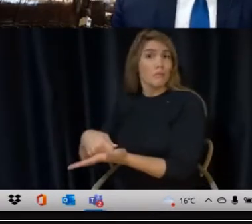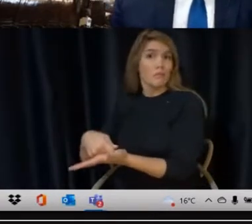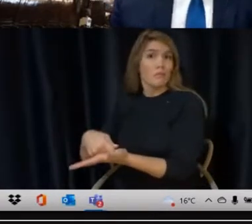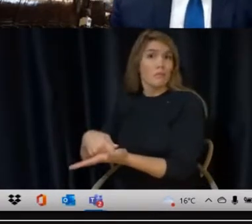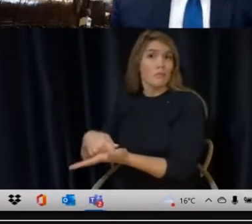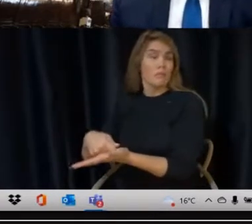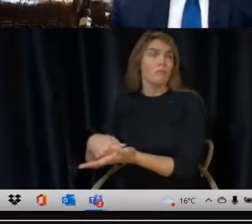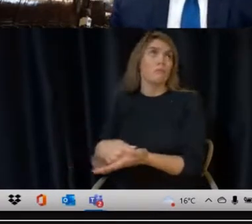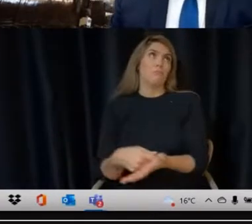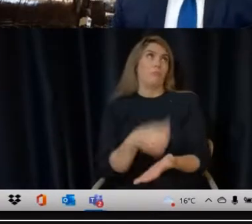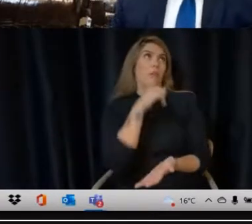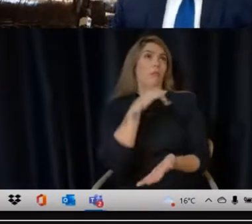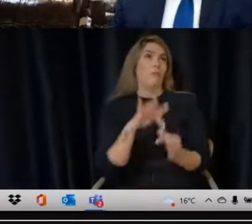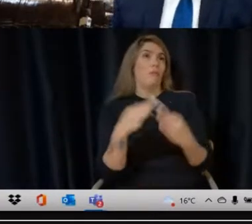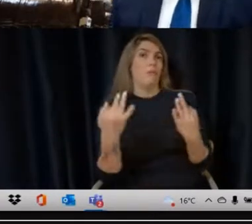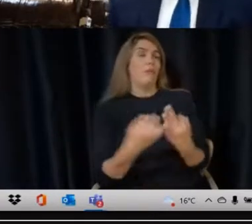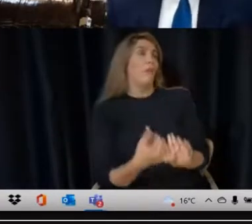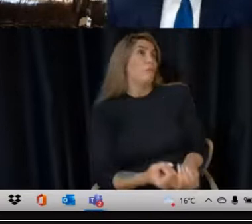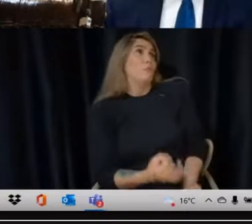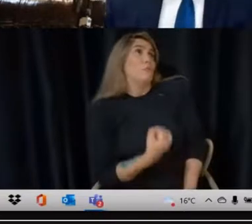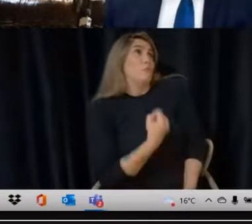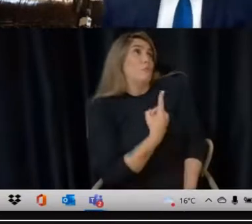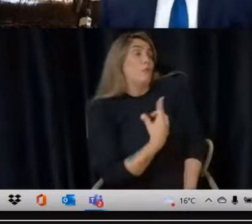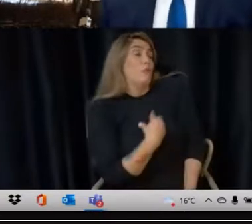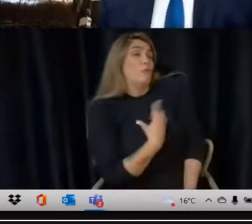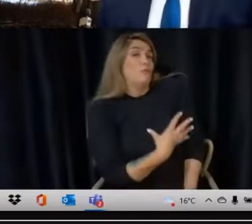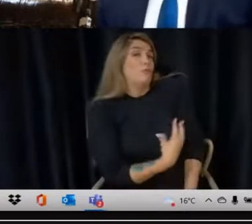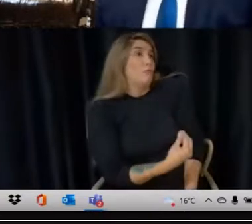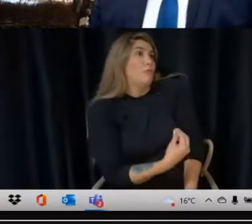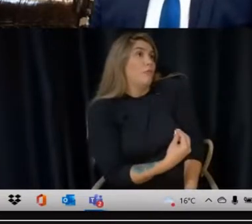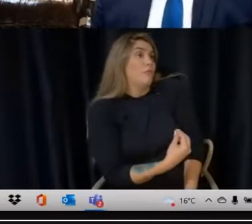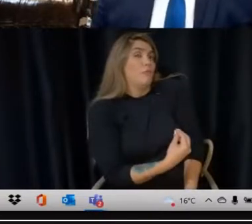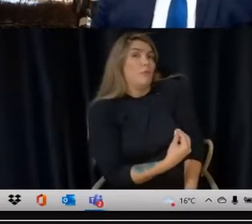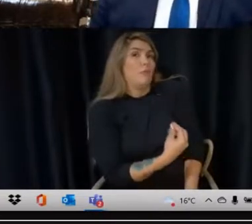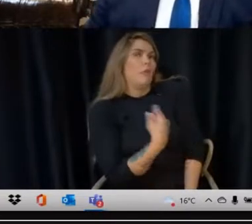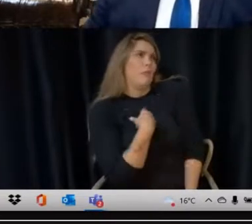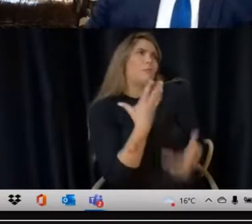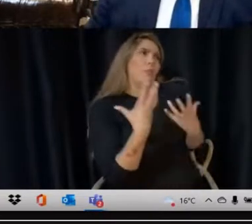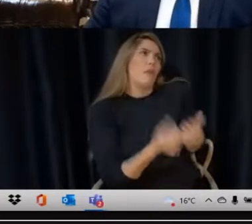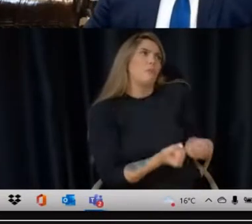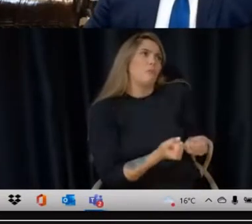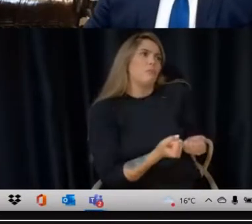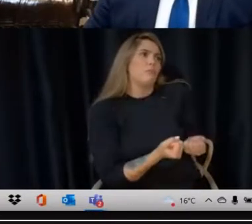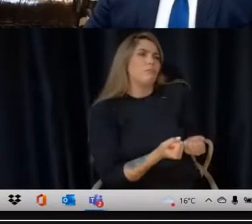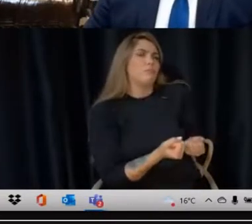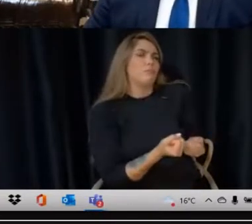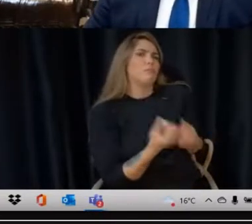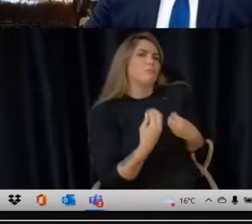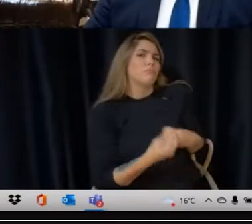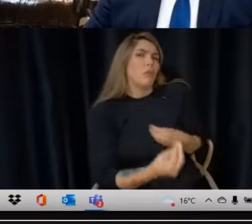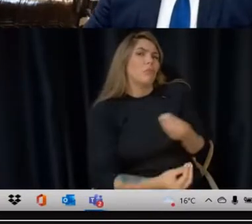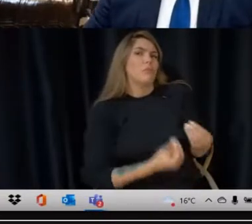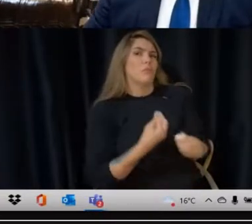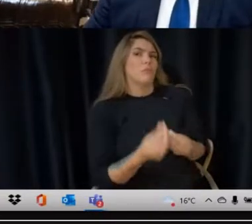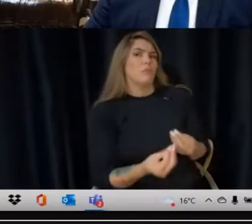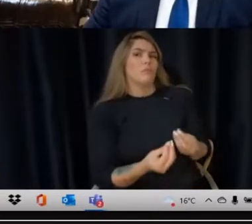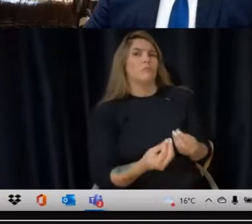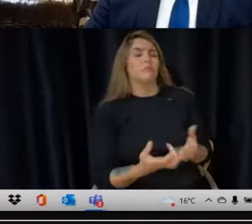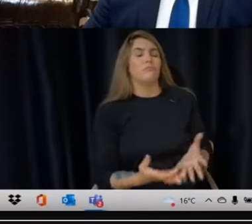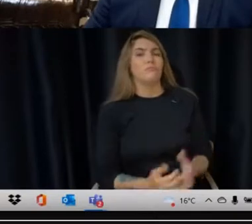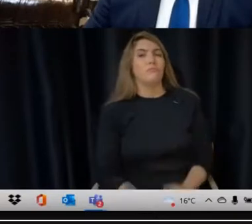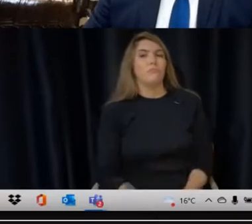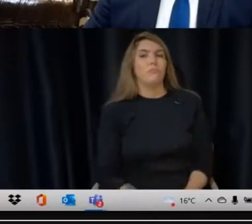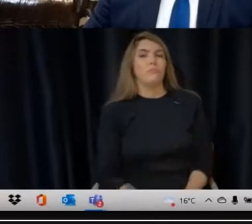de filho, então a gente conversa com esse filho, ele vai autorizar a doação. Essa questão da gente não aceitar quando existe